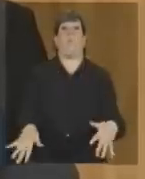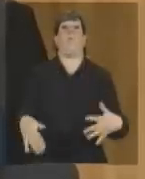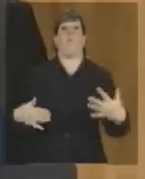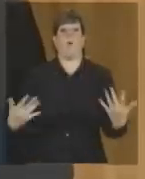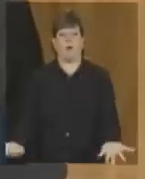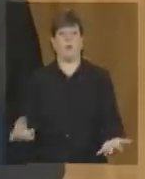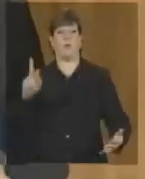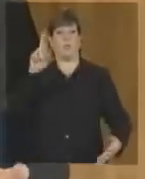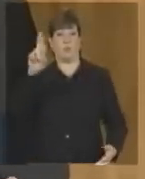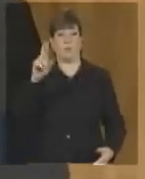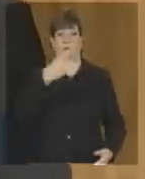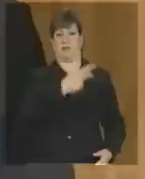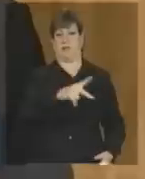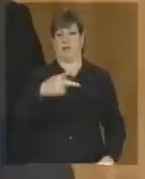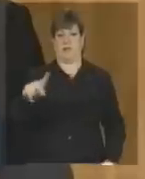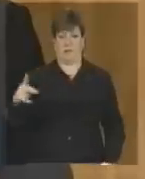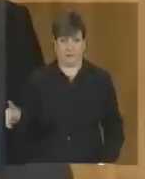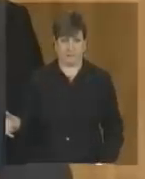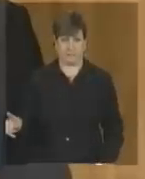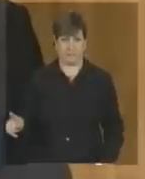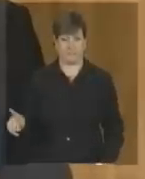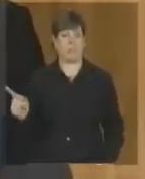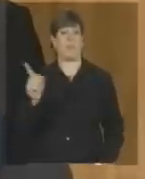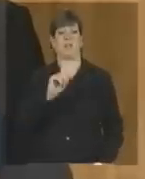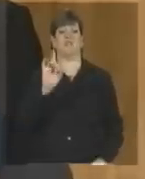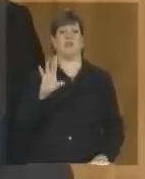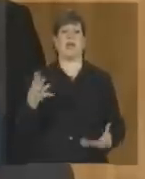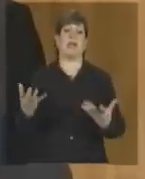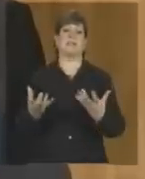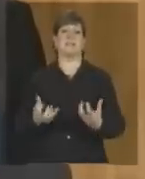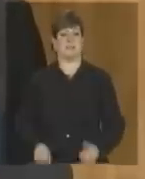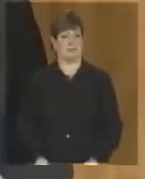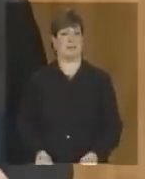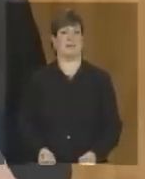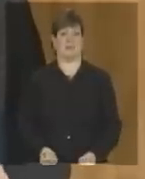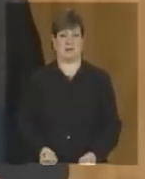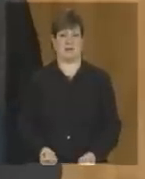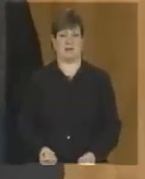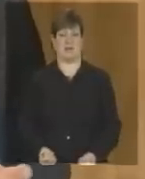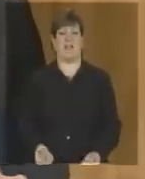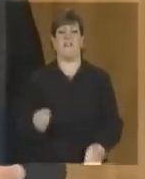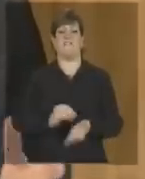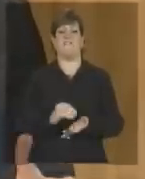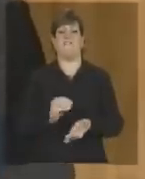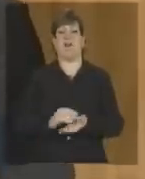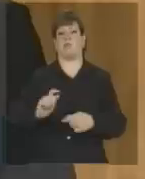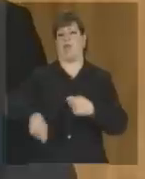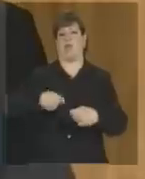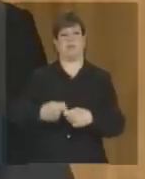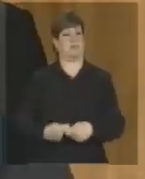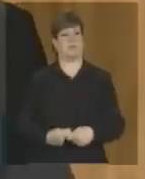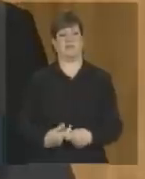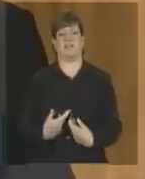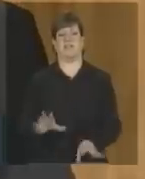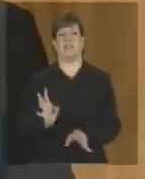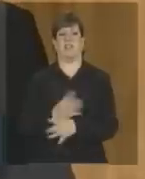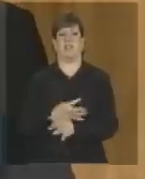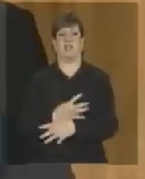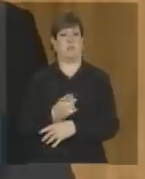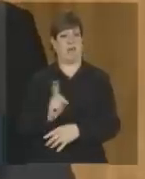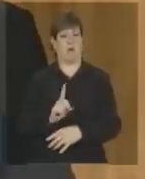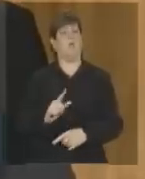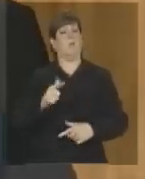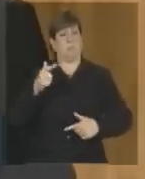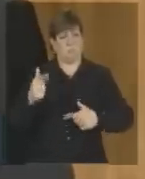deles e não apenas aceitar a impunidade nos países e tentar trabalhar juntos com